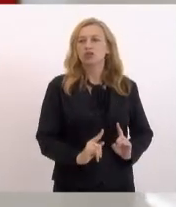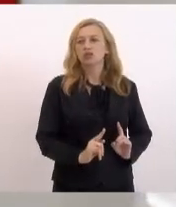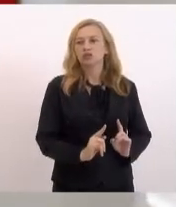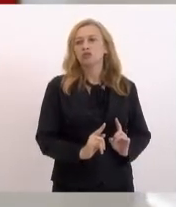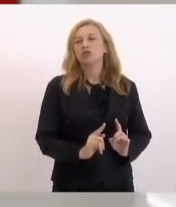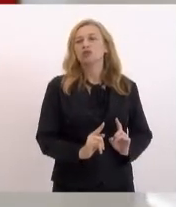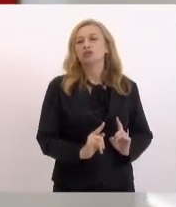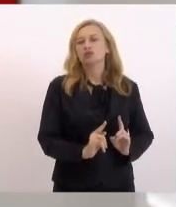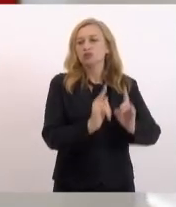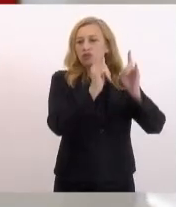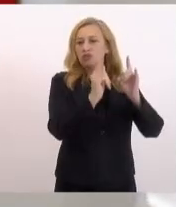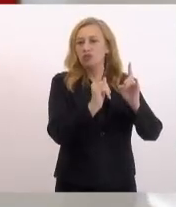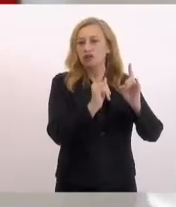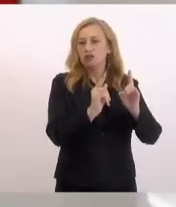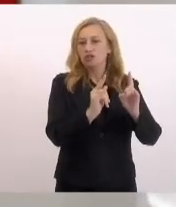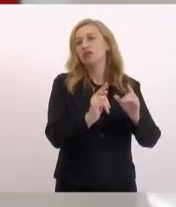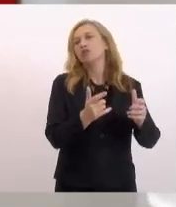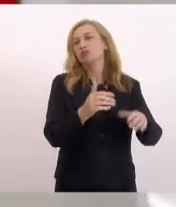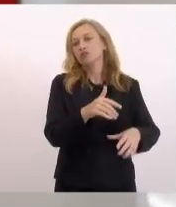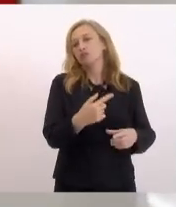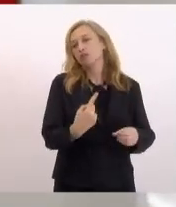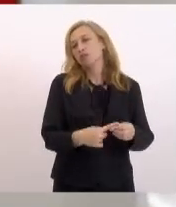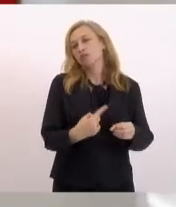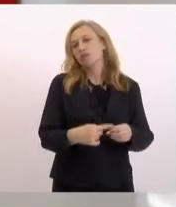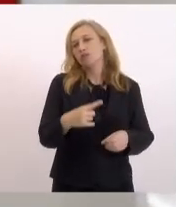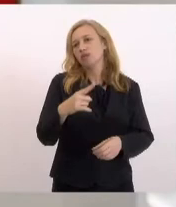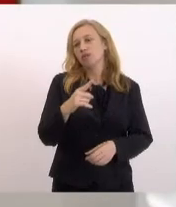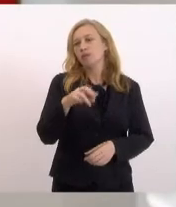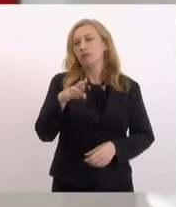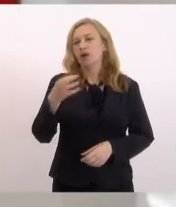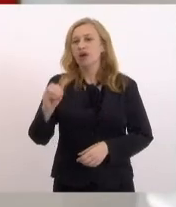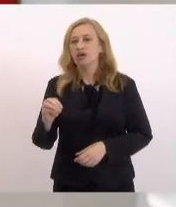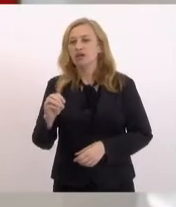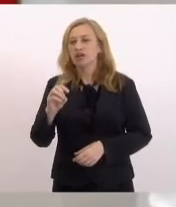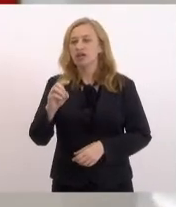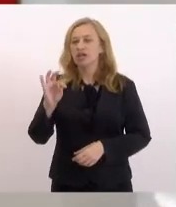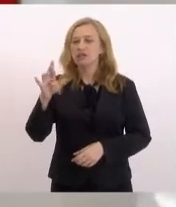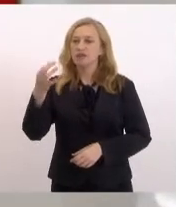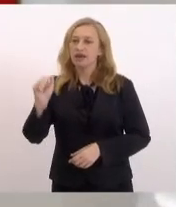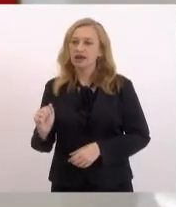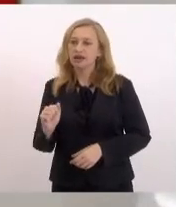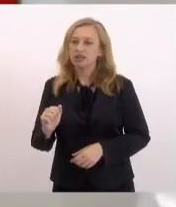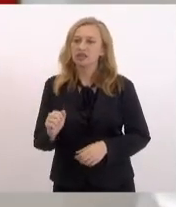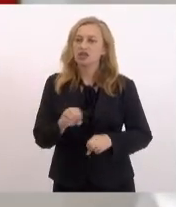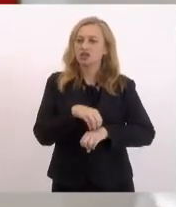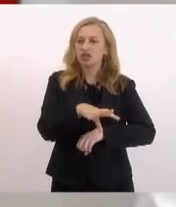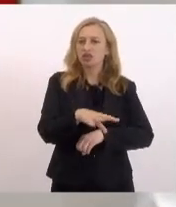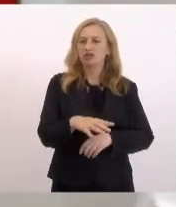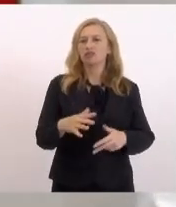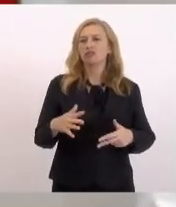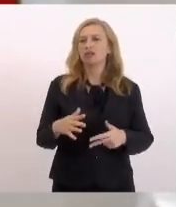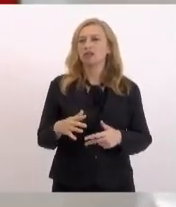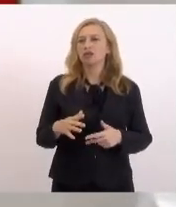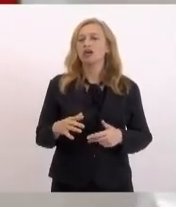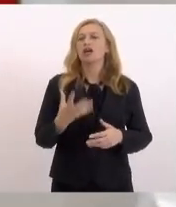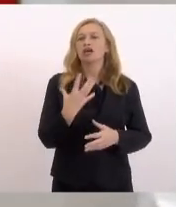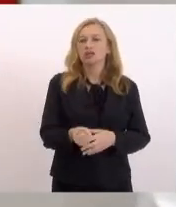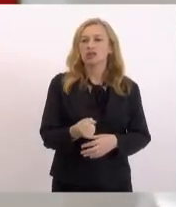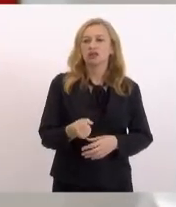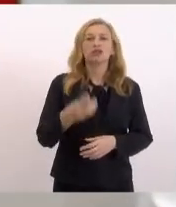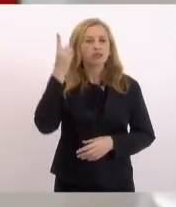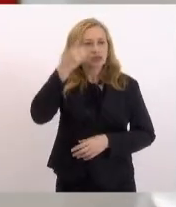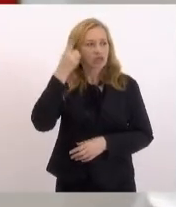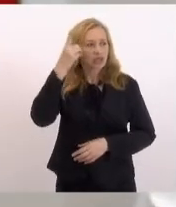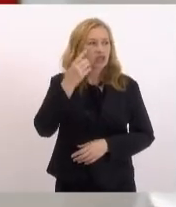Vale Esperança, Tangará, no bairro Arnaldo Eugênio, no município do Rio de Janeiro. Parecer da Comissão de Indicações Legislativas, favorável, relator deputado